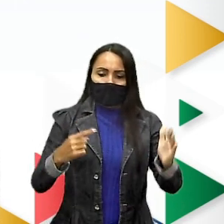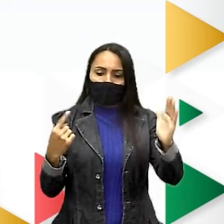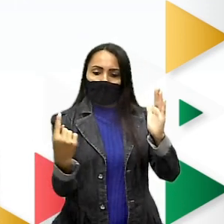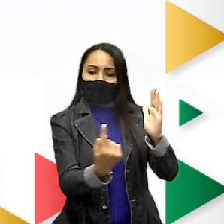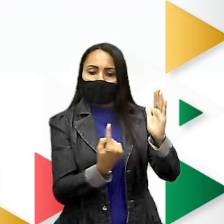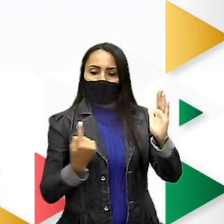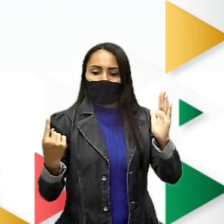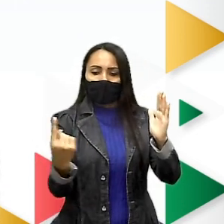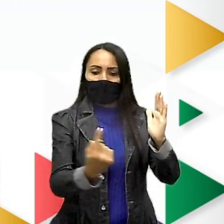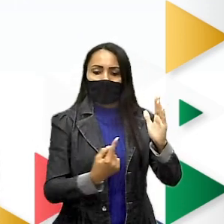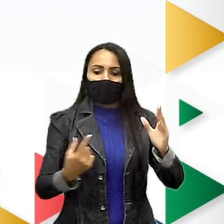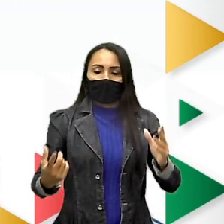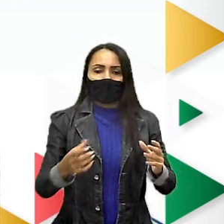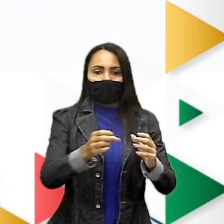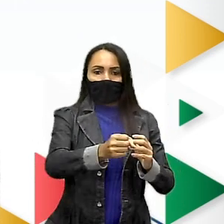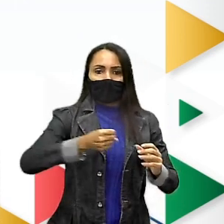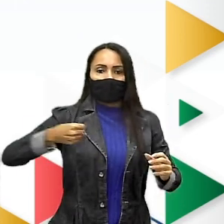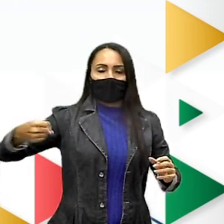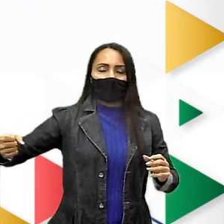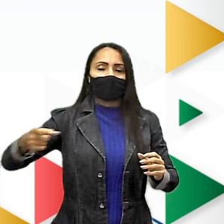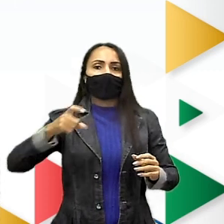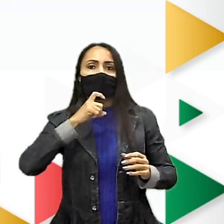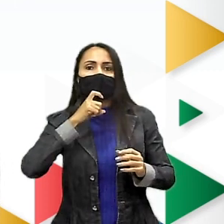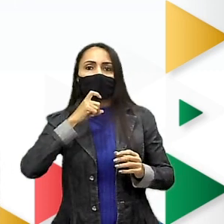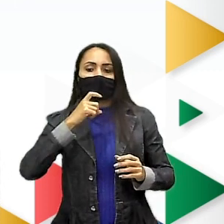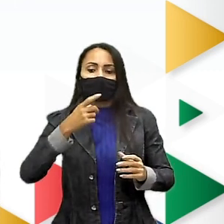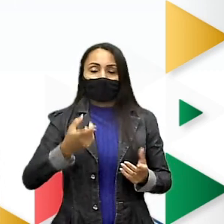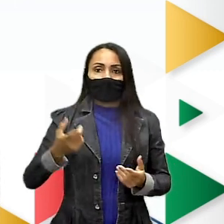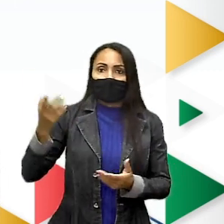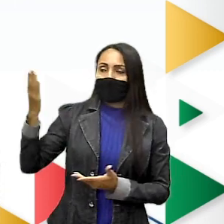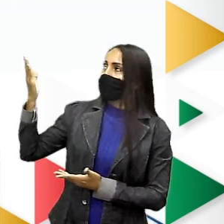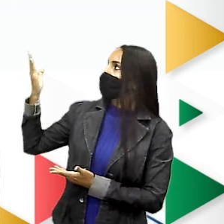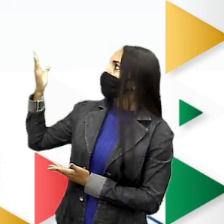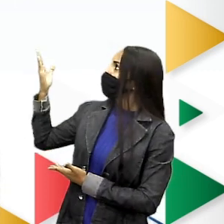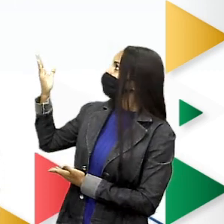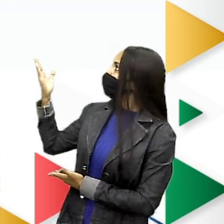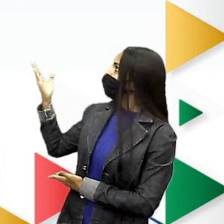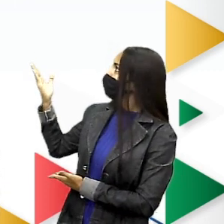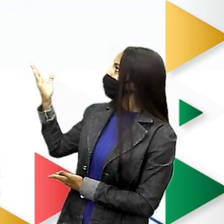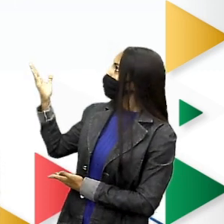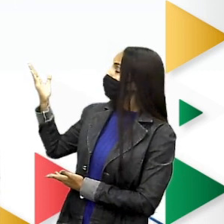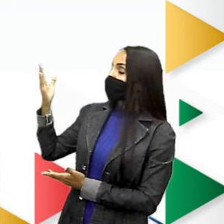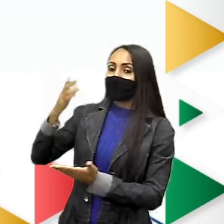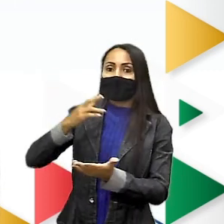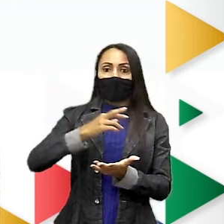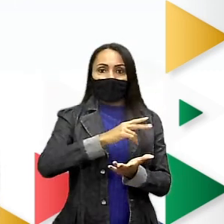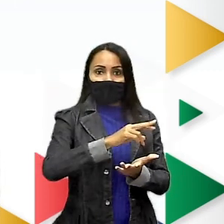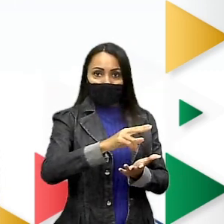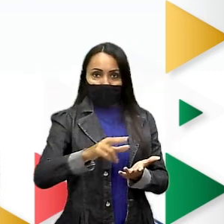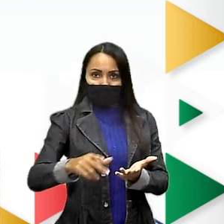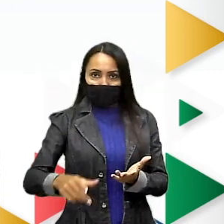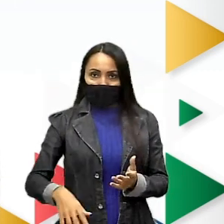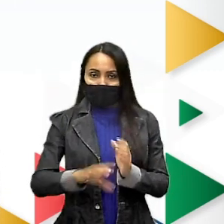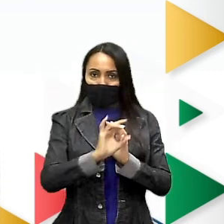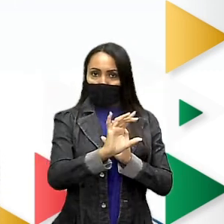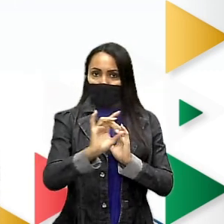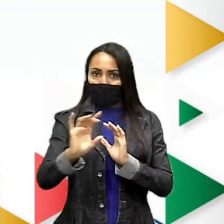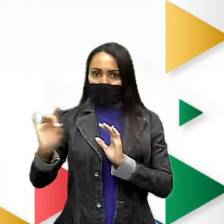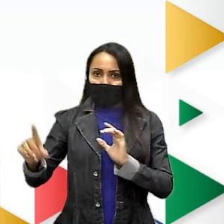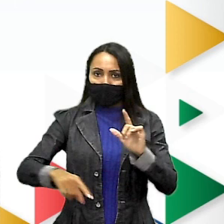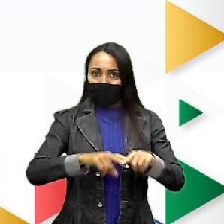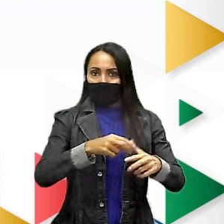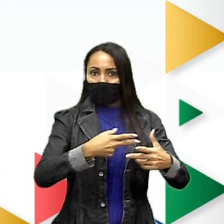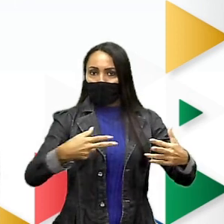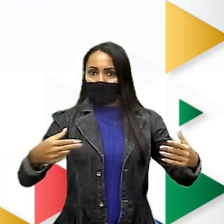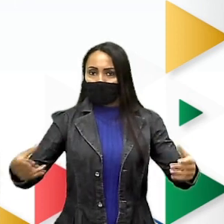geladeiras, estão aí as potências. Agora vejam, cada uma delas variam conforme cada especificidade do seu aparelho,